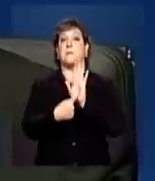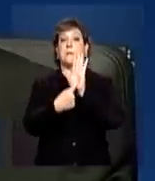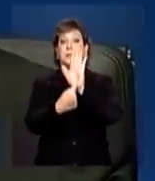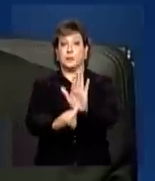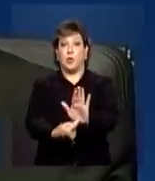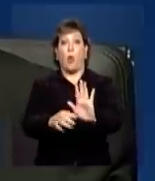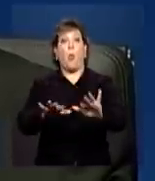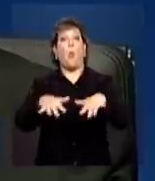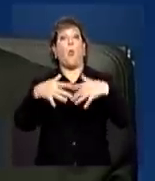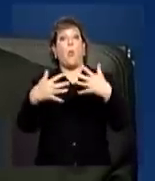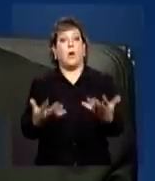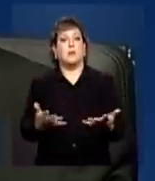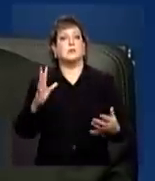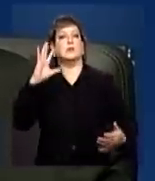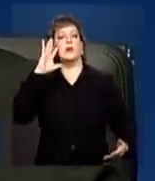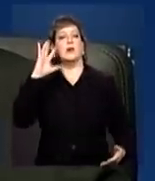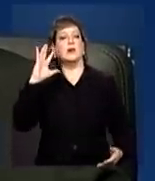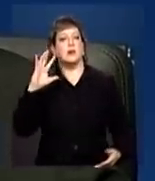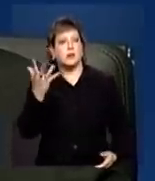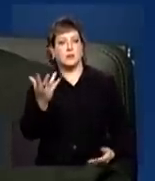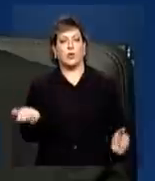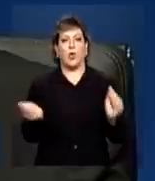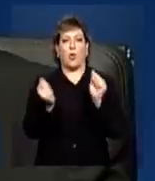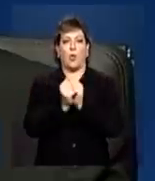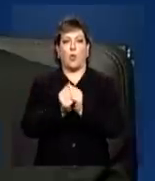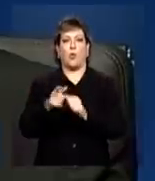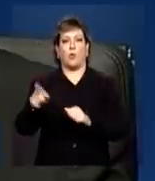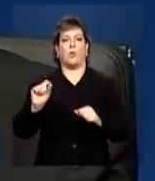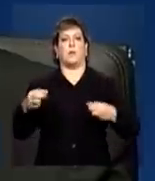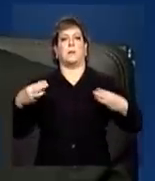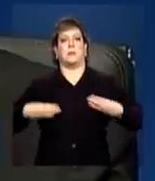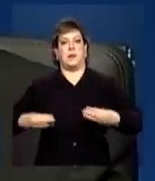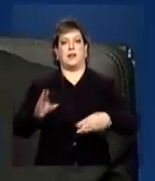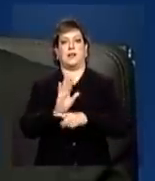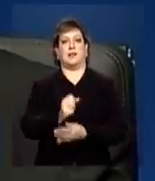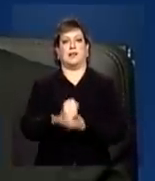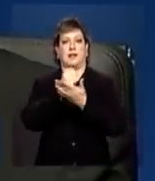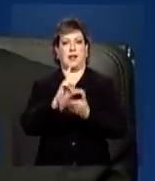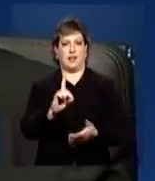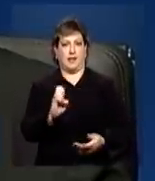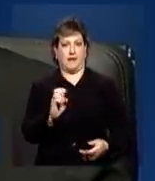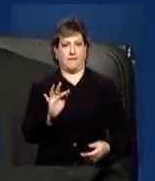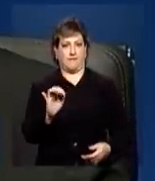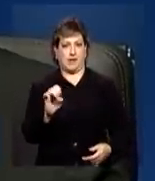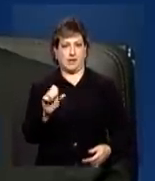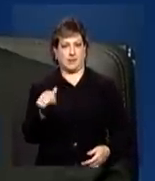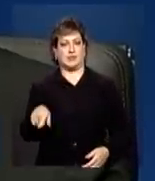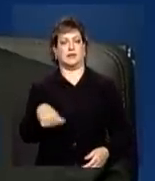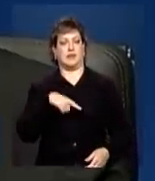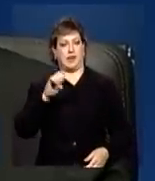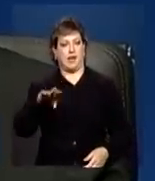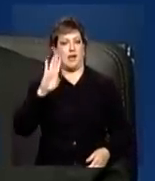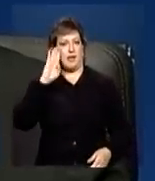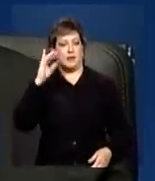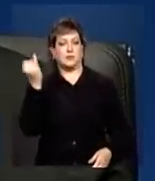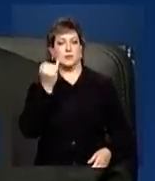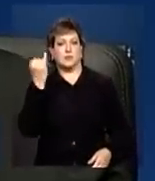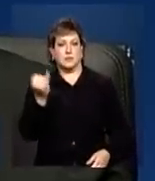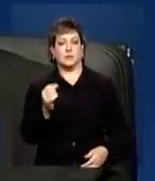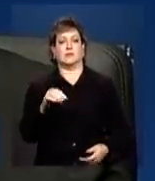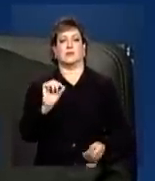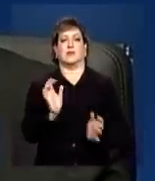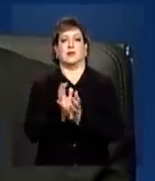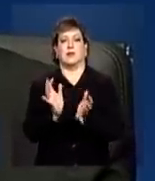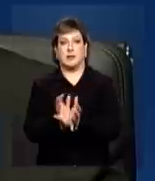quando resolvidas com o Ministério da Defesa, que é, em última instância, a área